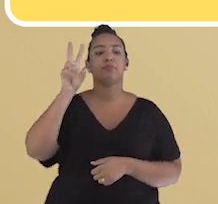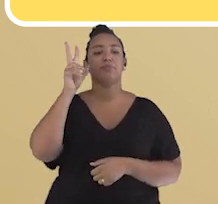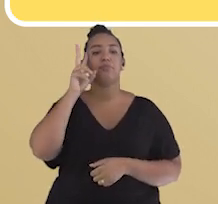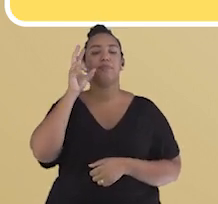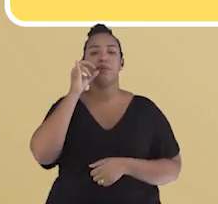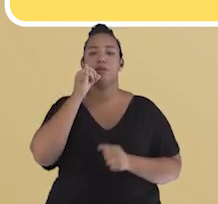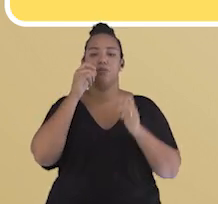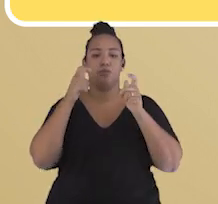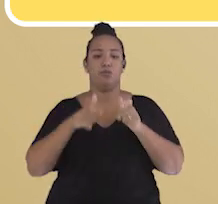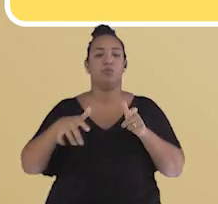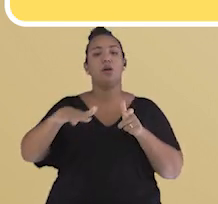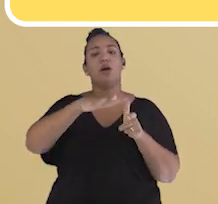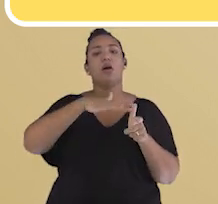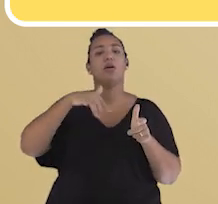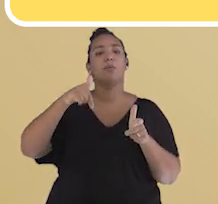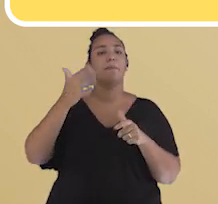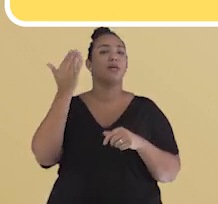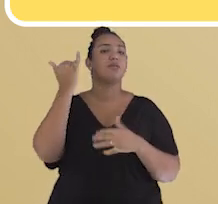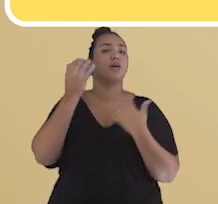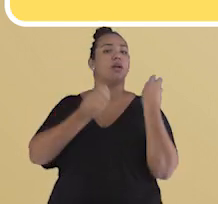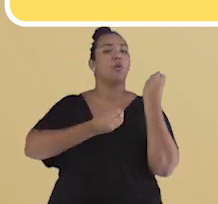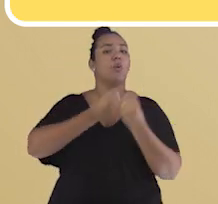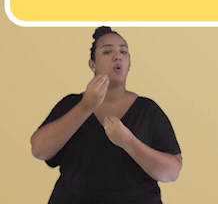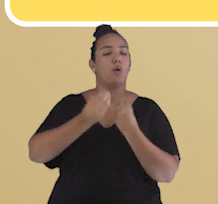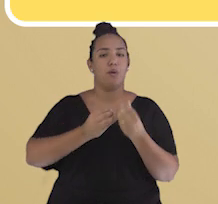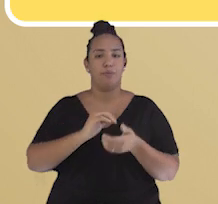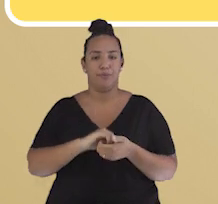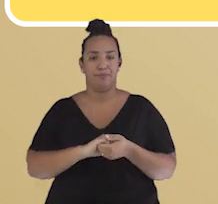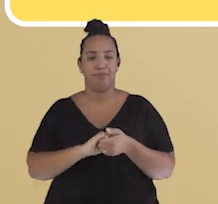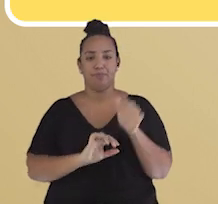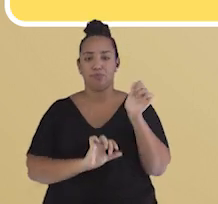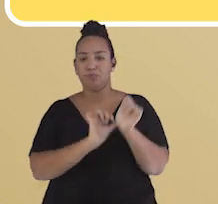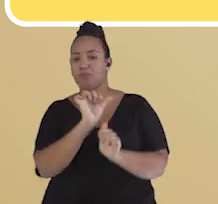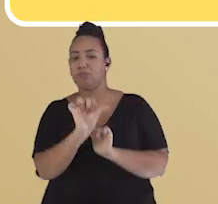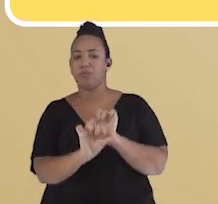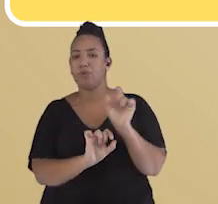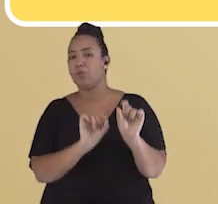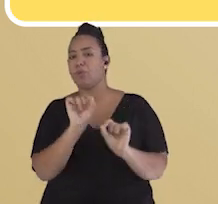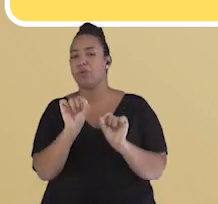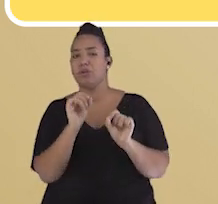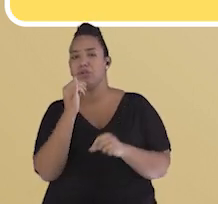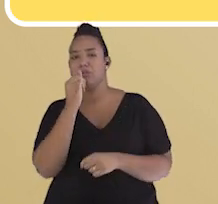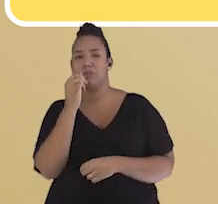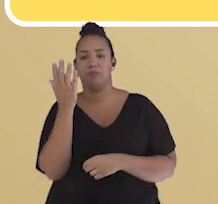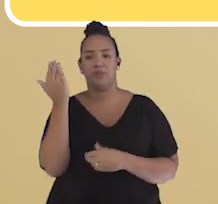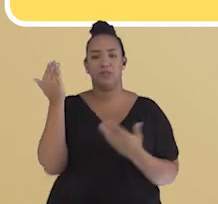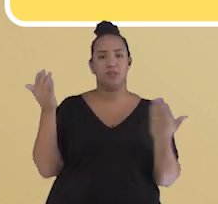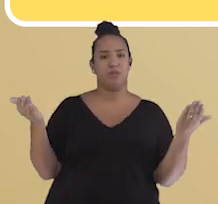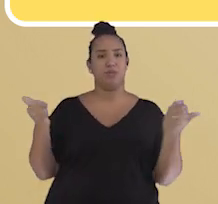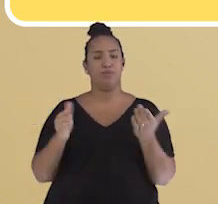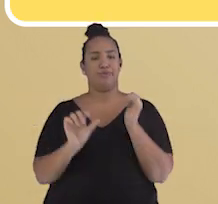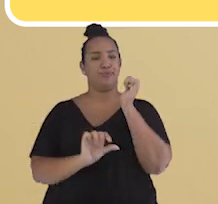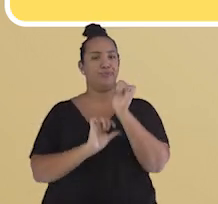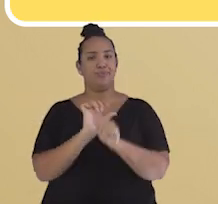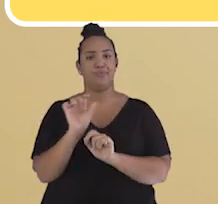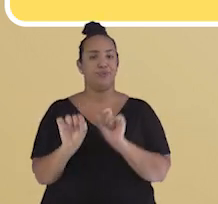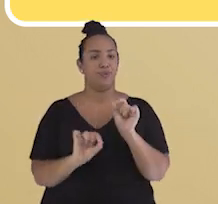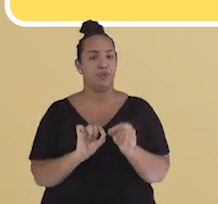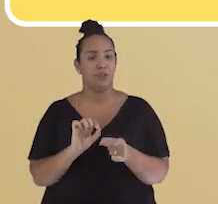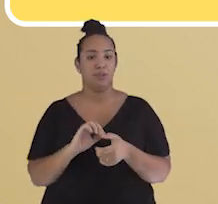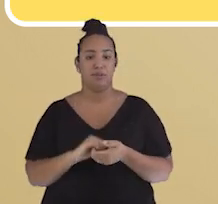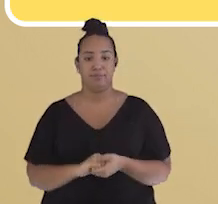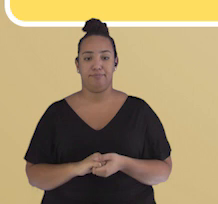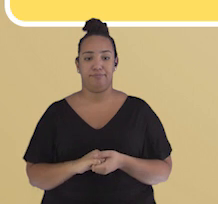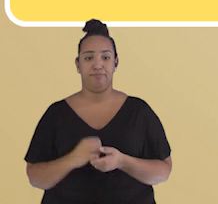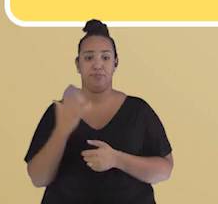como a região em que mora era antigamente? O que mudou nela em relação ao passado e agora? Em relação ao